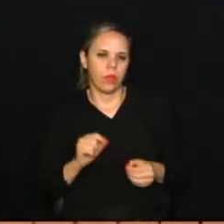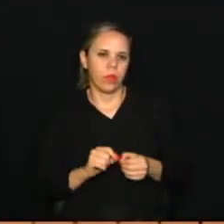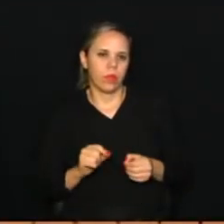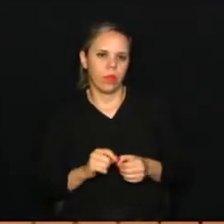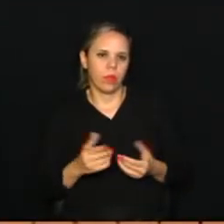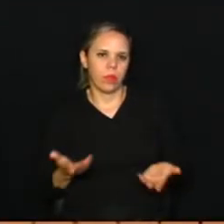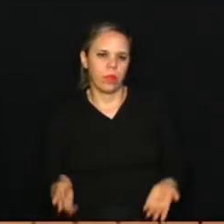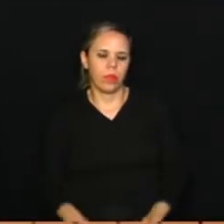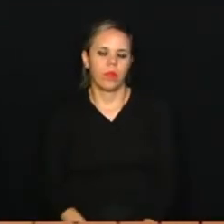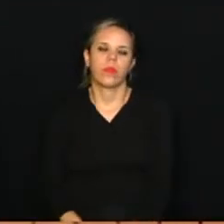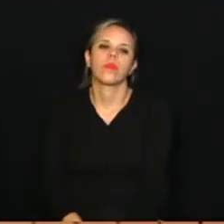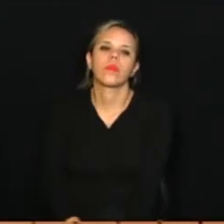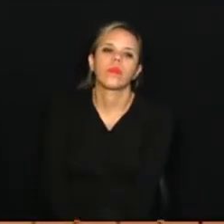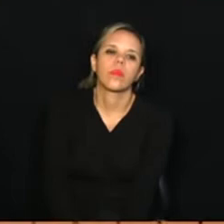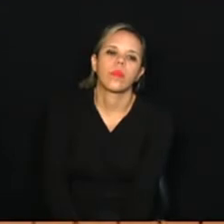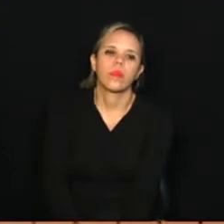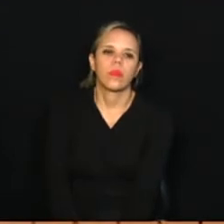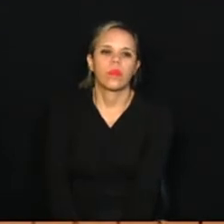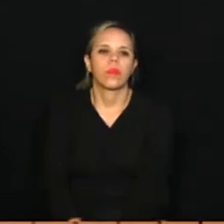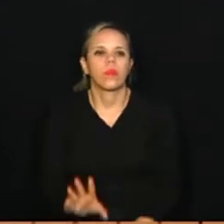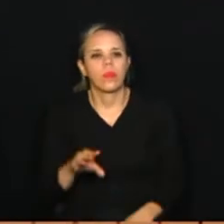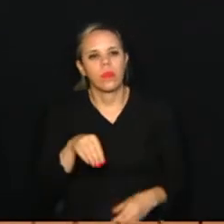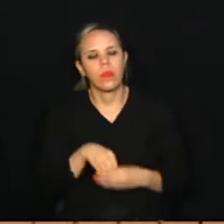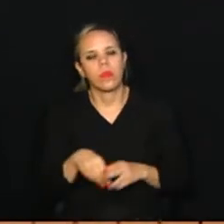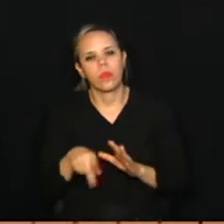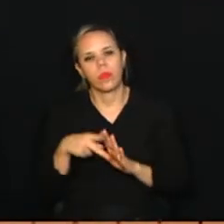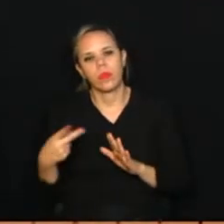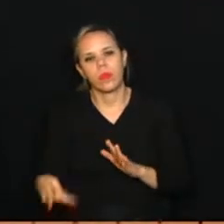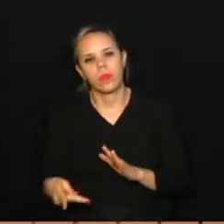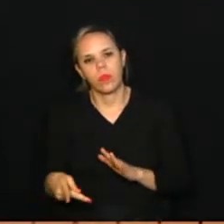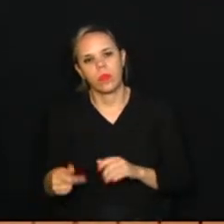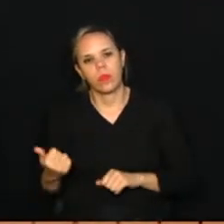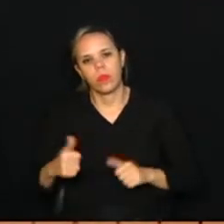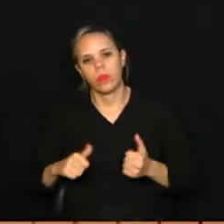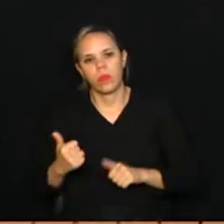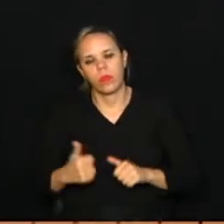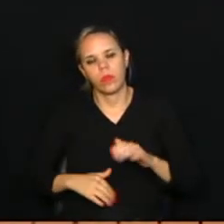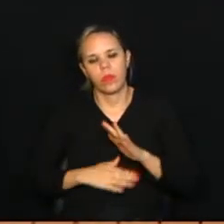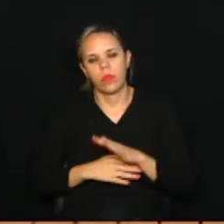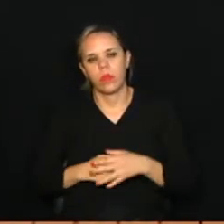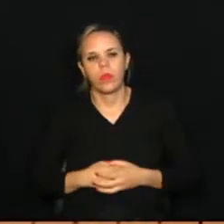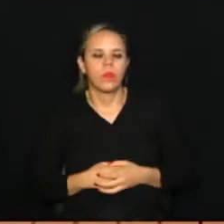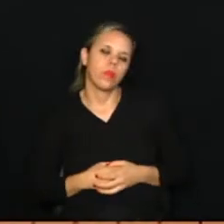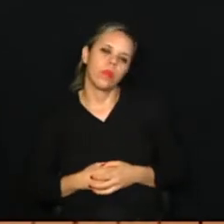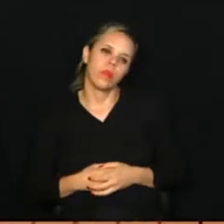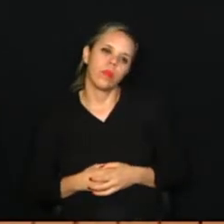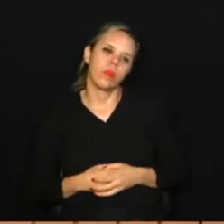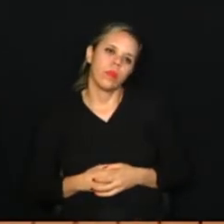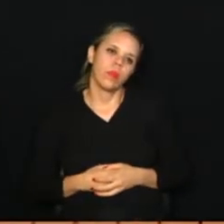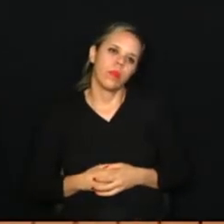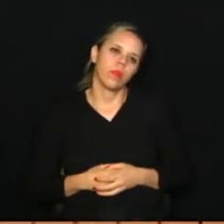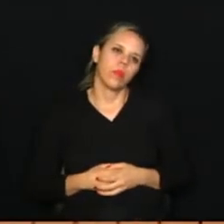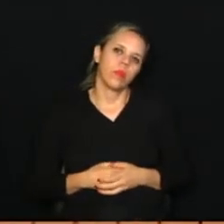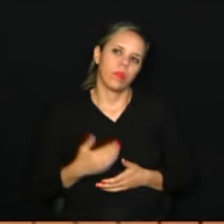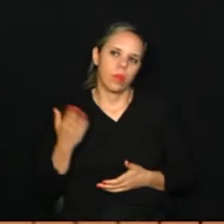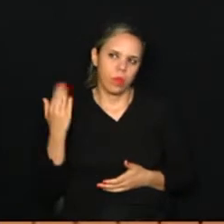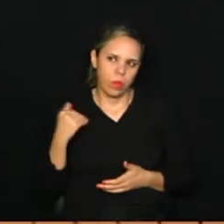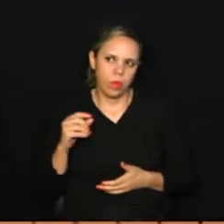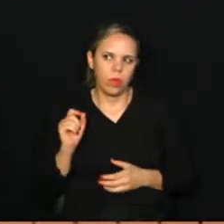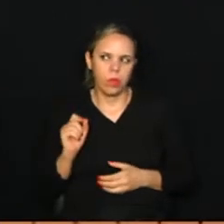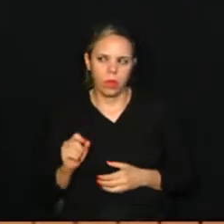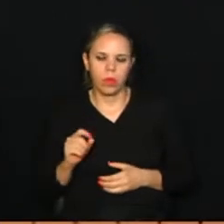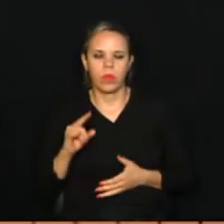aqui dentro da própria do trâmite dentro da Câmara Municipal, né? Mas a gente sabe que